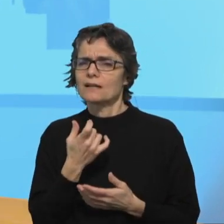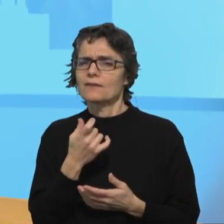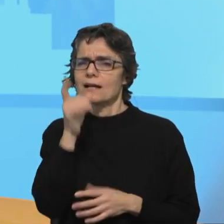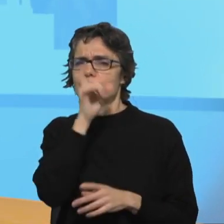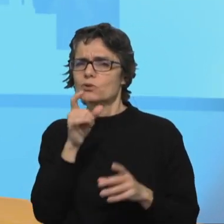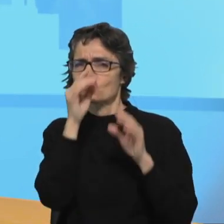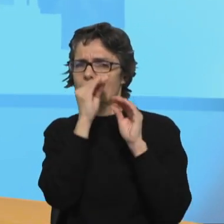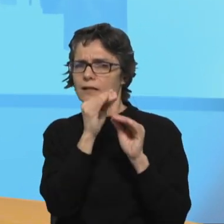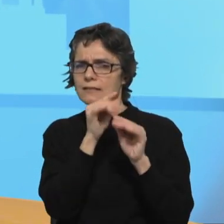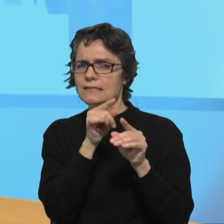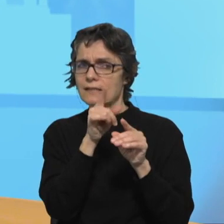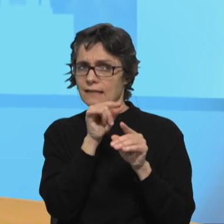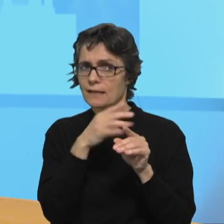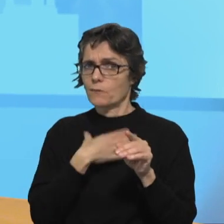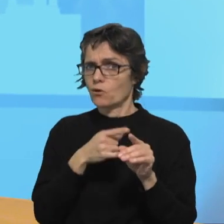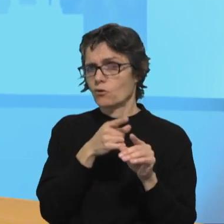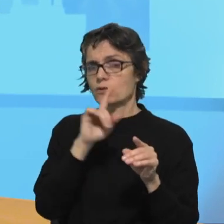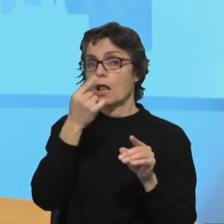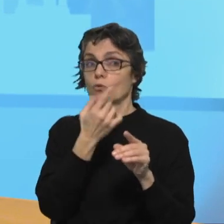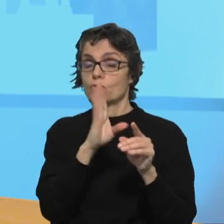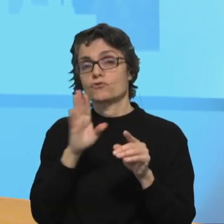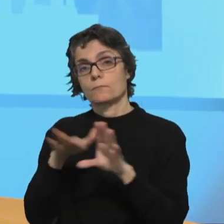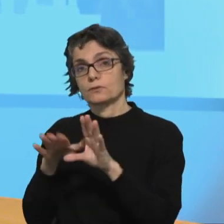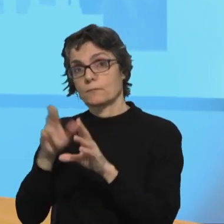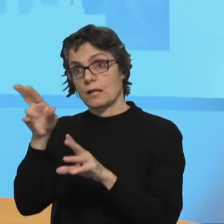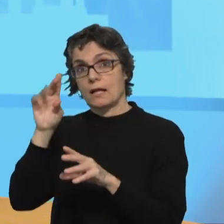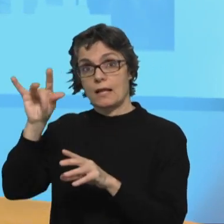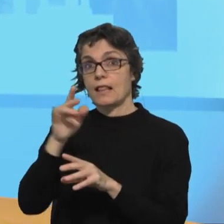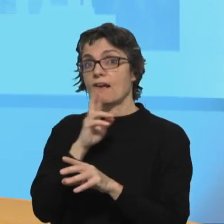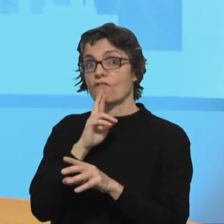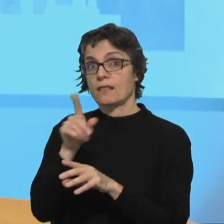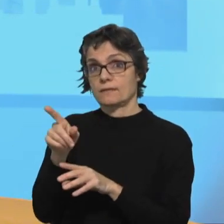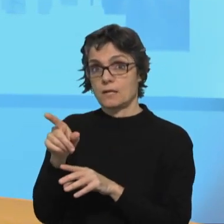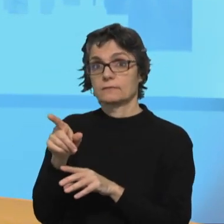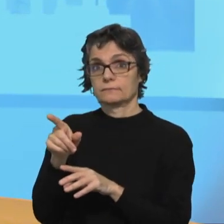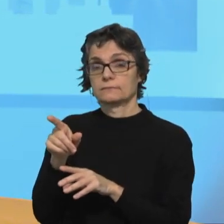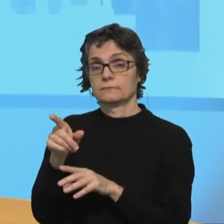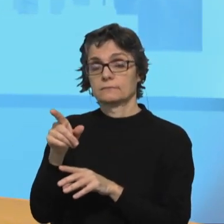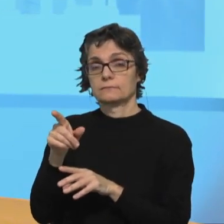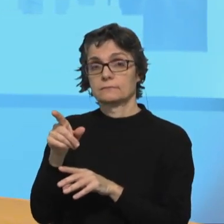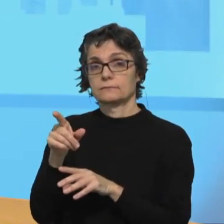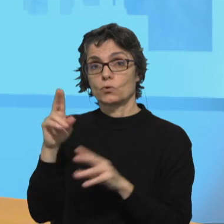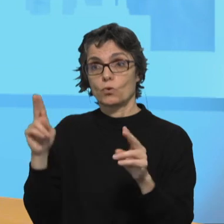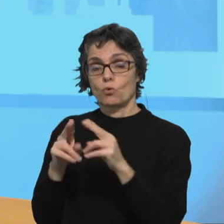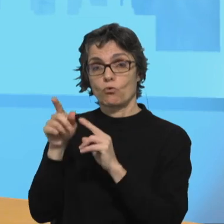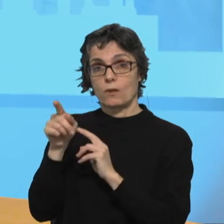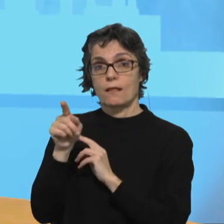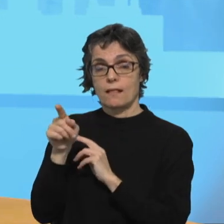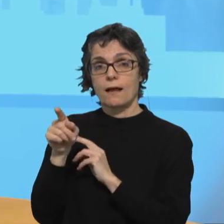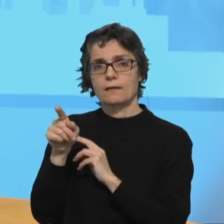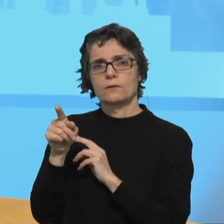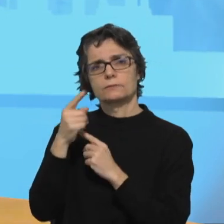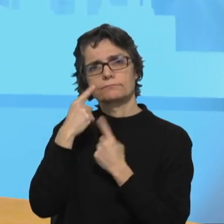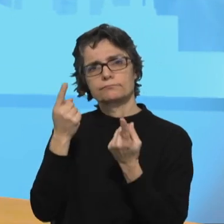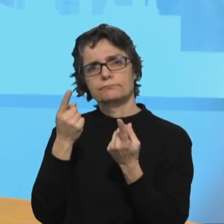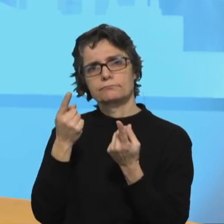Muitos participaram já em Fátima, foi um número muito significativo, onde foi apresentado já esta dinâmica,